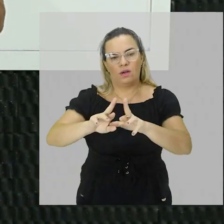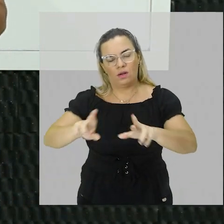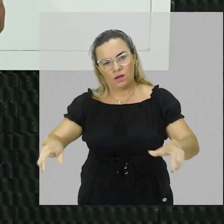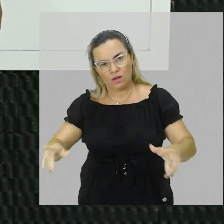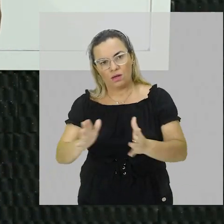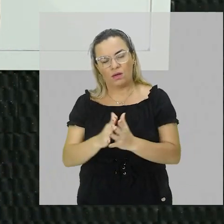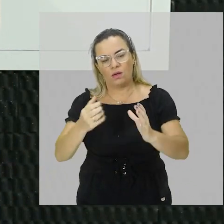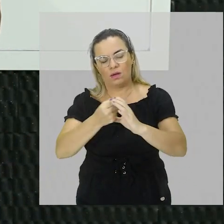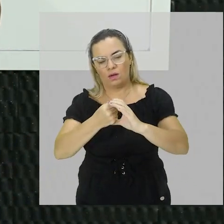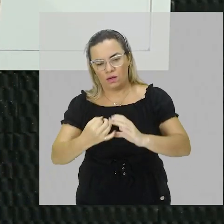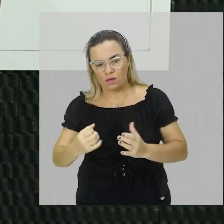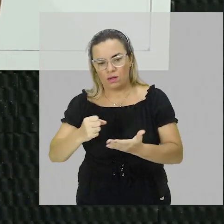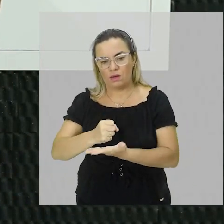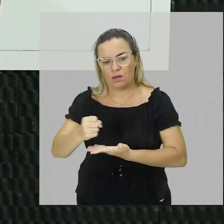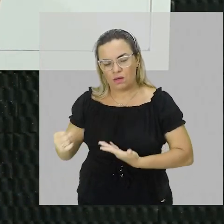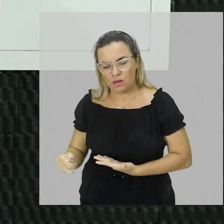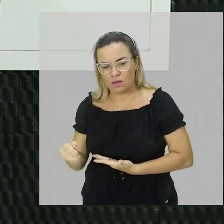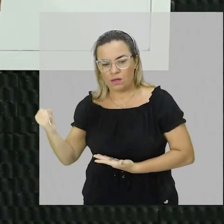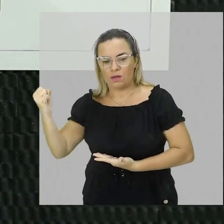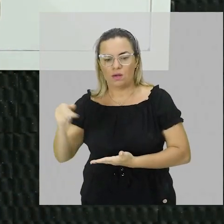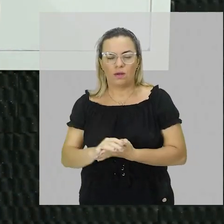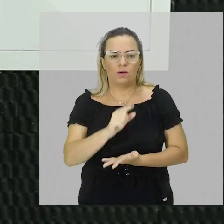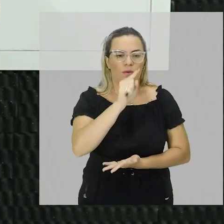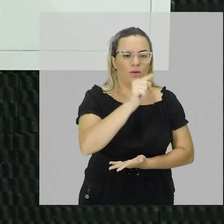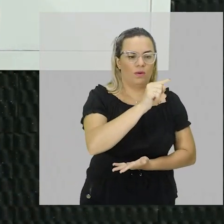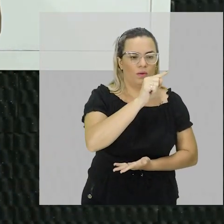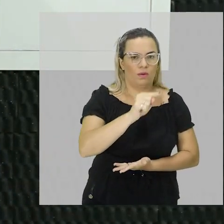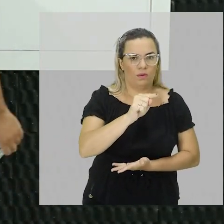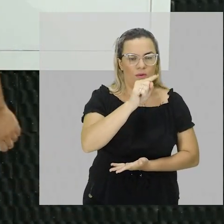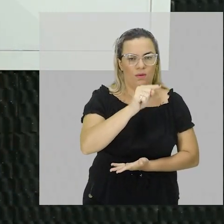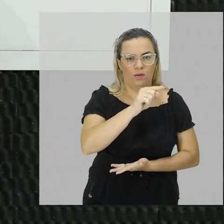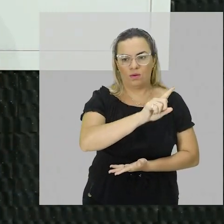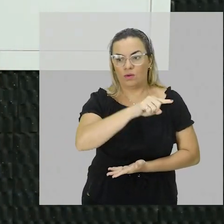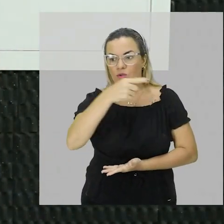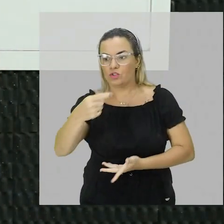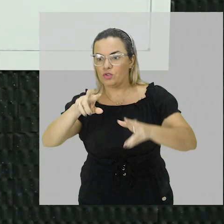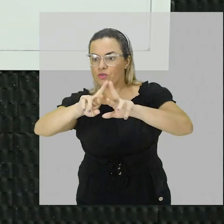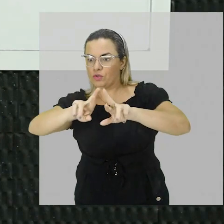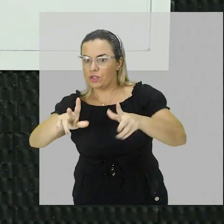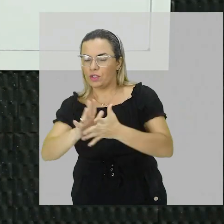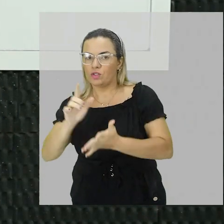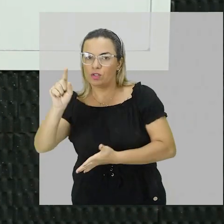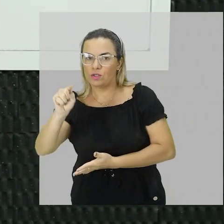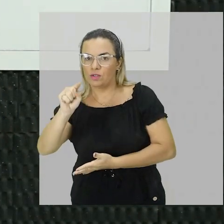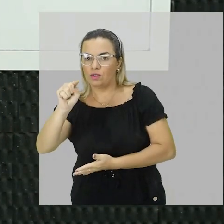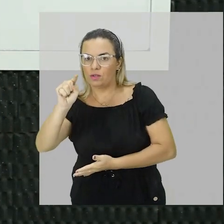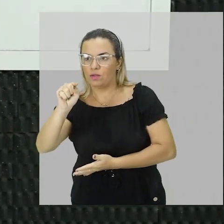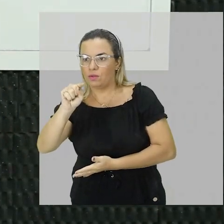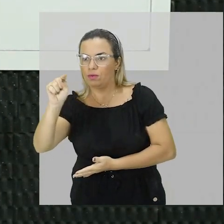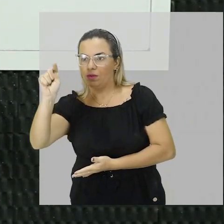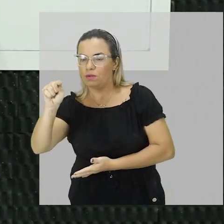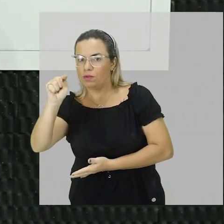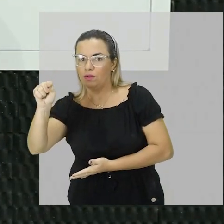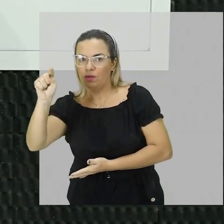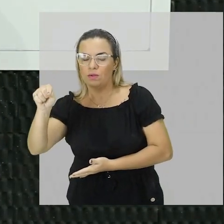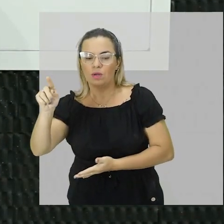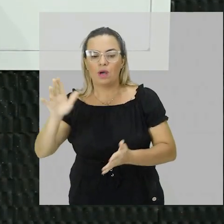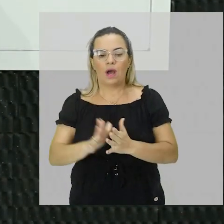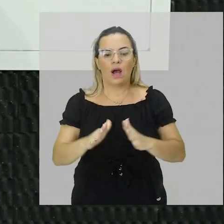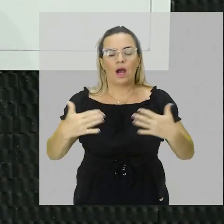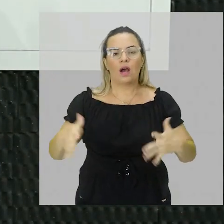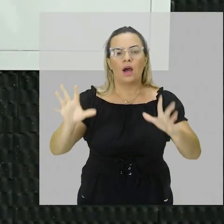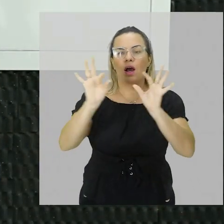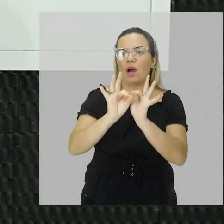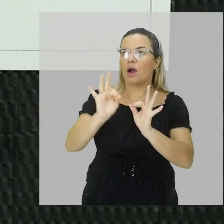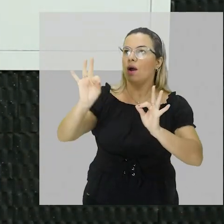esses asteriscos que aparecem aí na questão do texto 2, tá certo? Bom, distância média ao